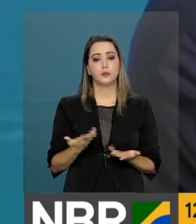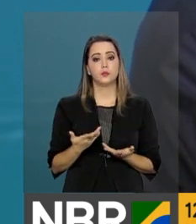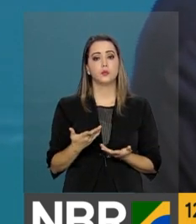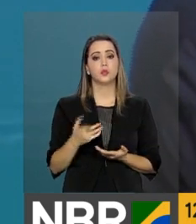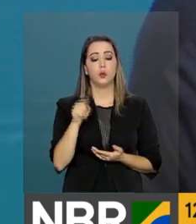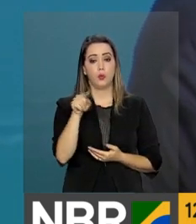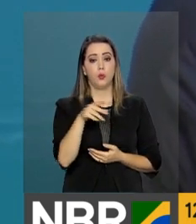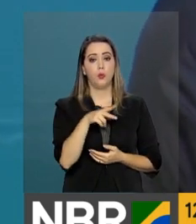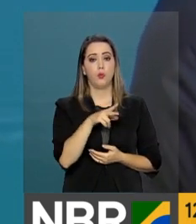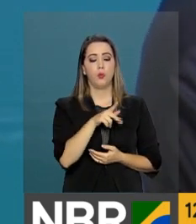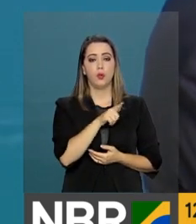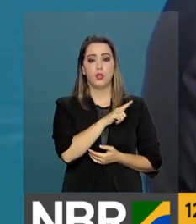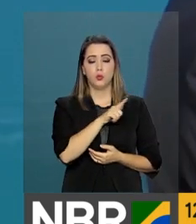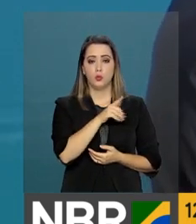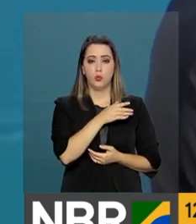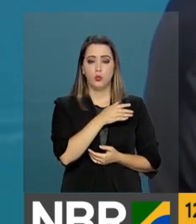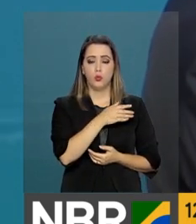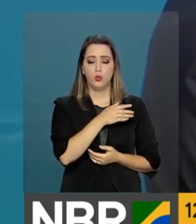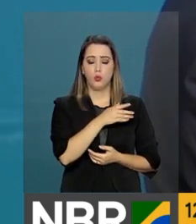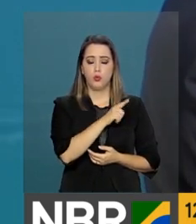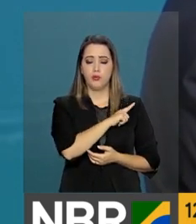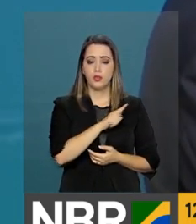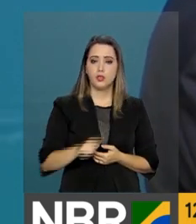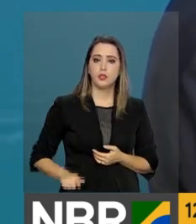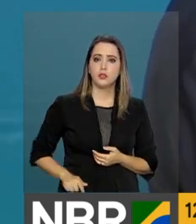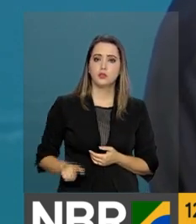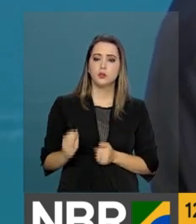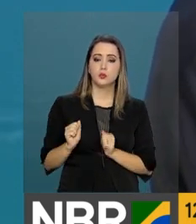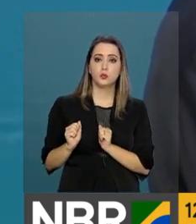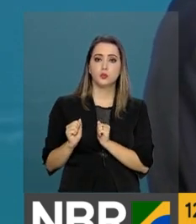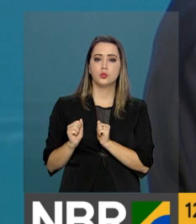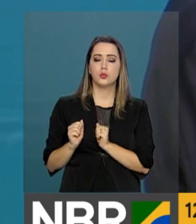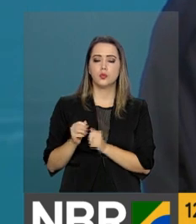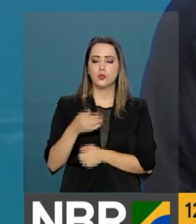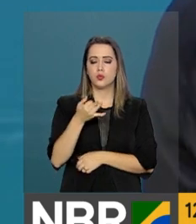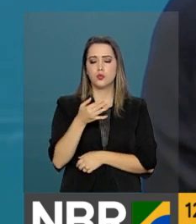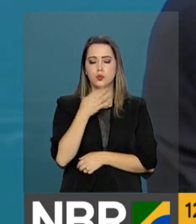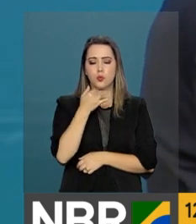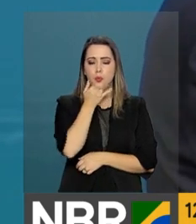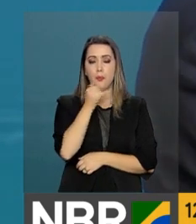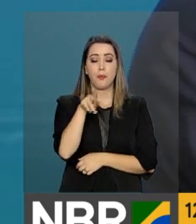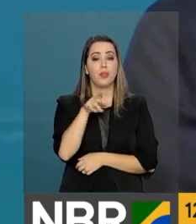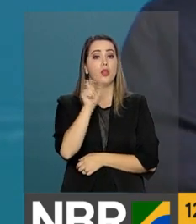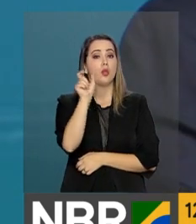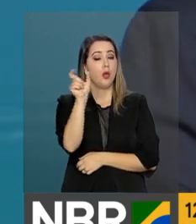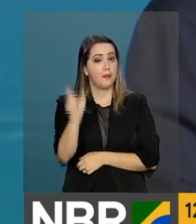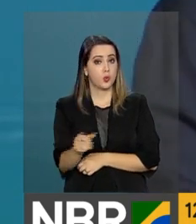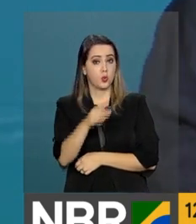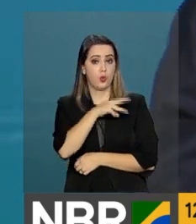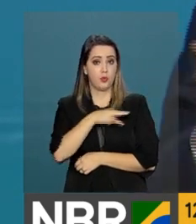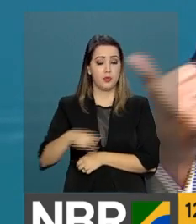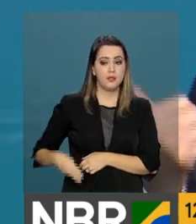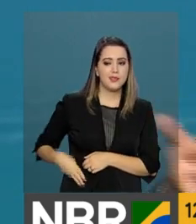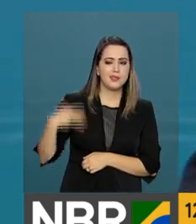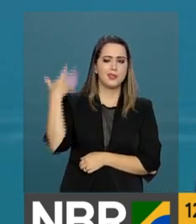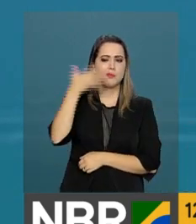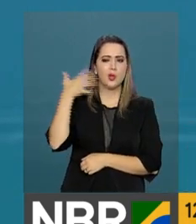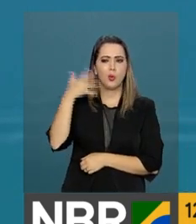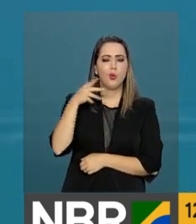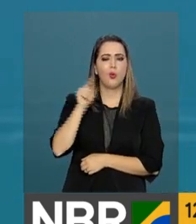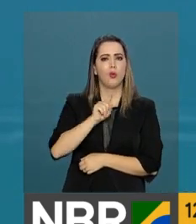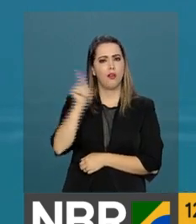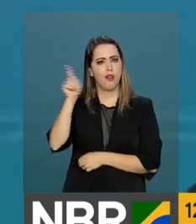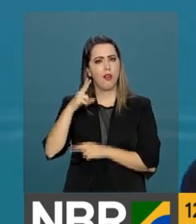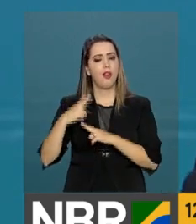me levou para o lançamento do satélite geoestacionário, ele me explicou toda aquela mobilização